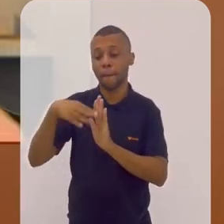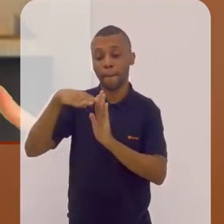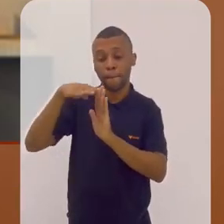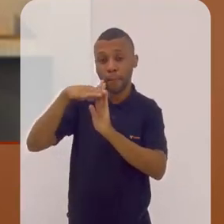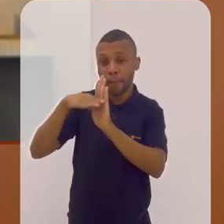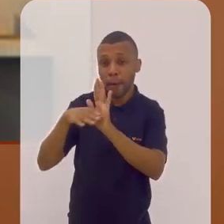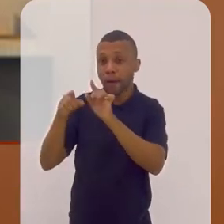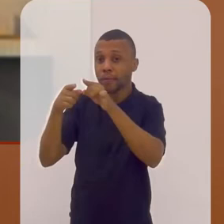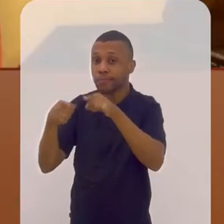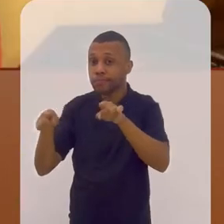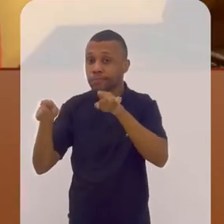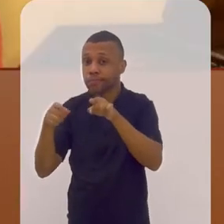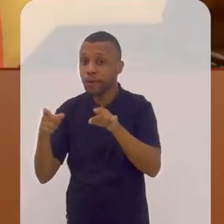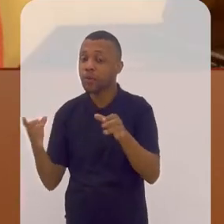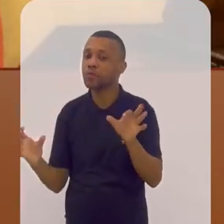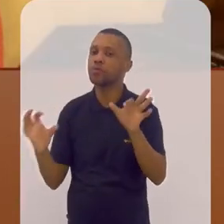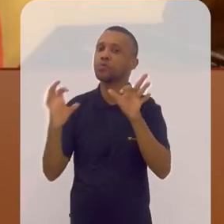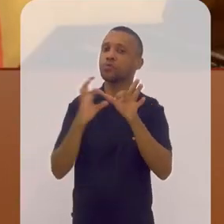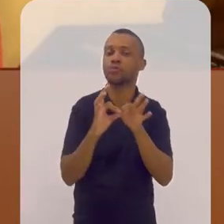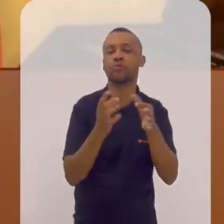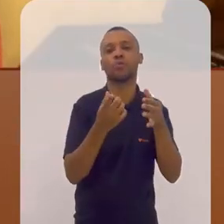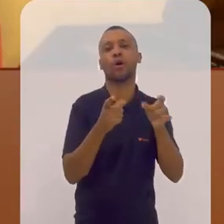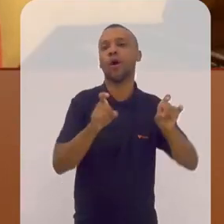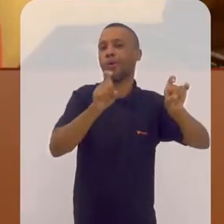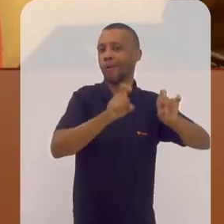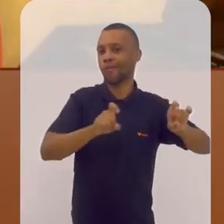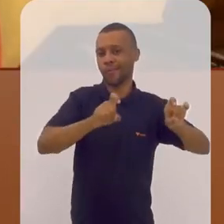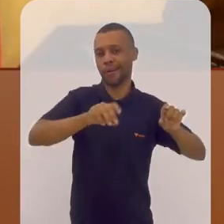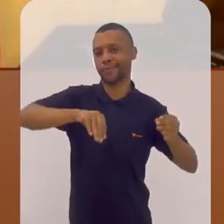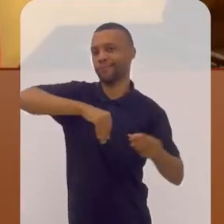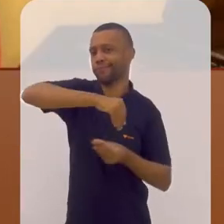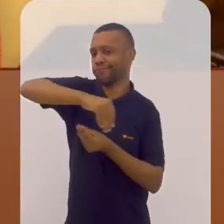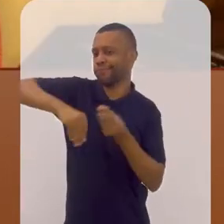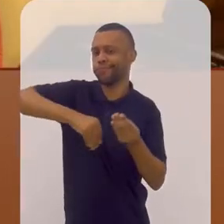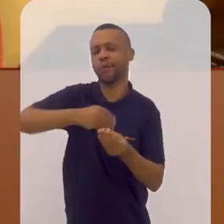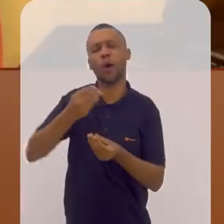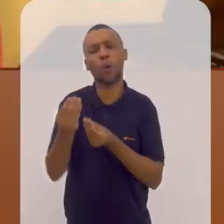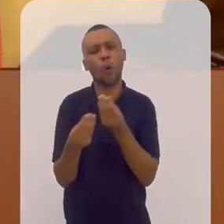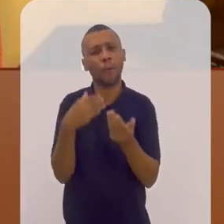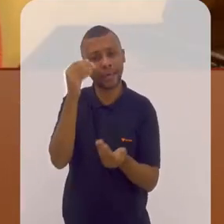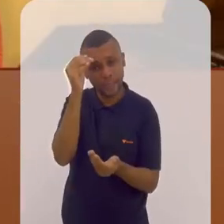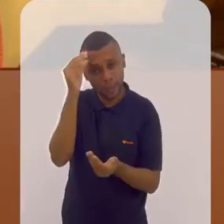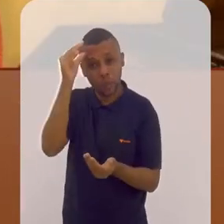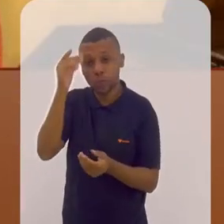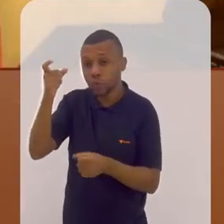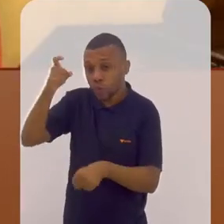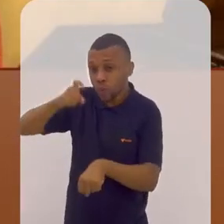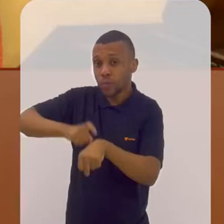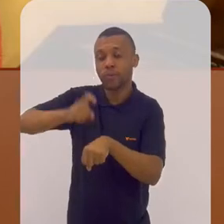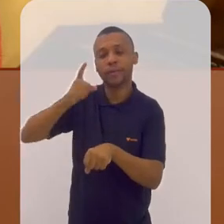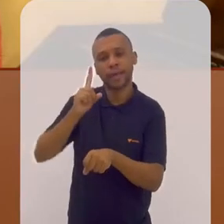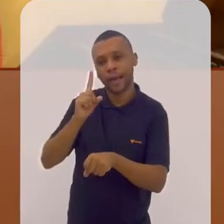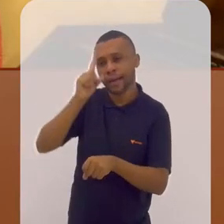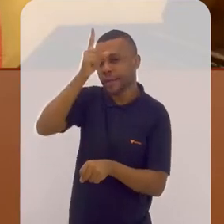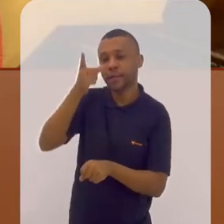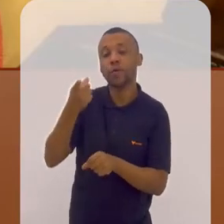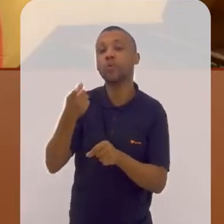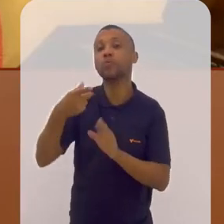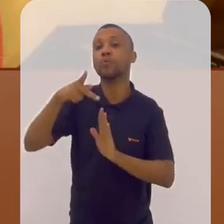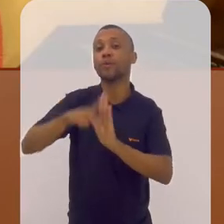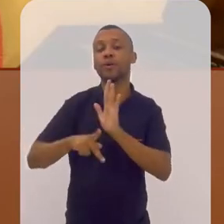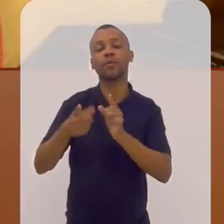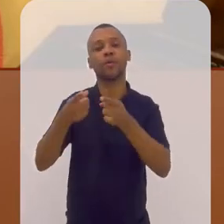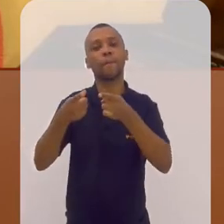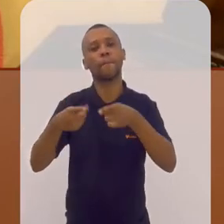o seu repertório junto à informática e à música, como você mesclou esses dois saberes na criação do